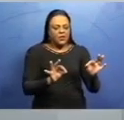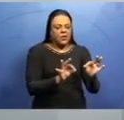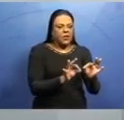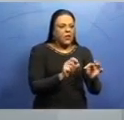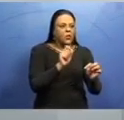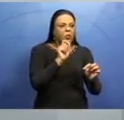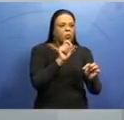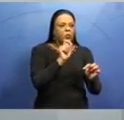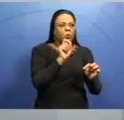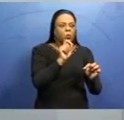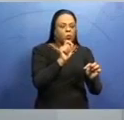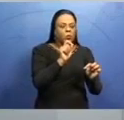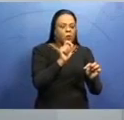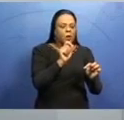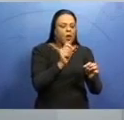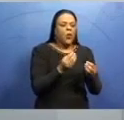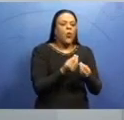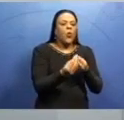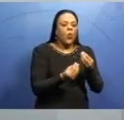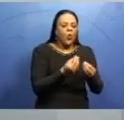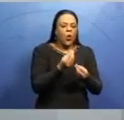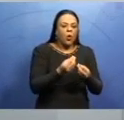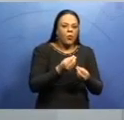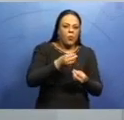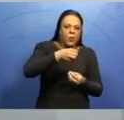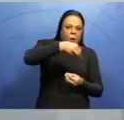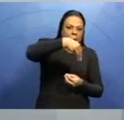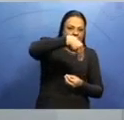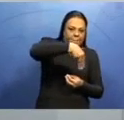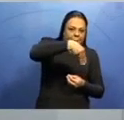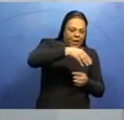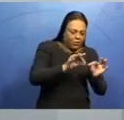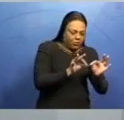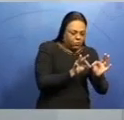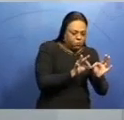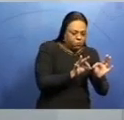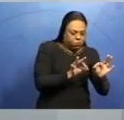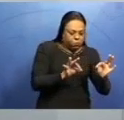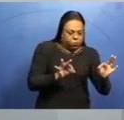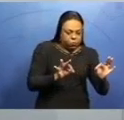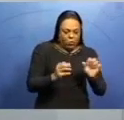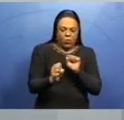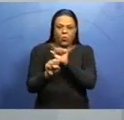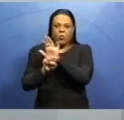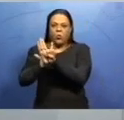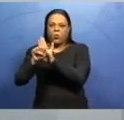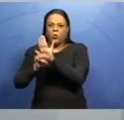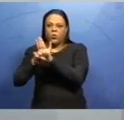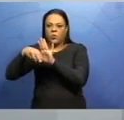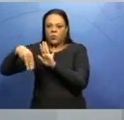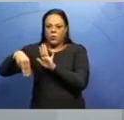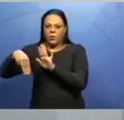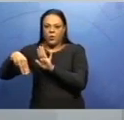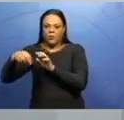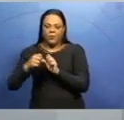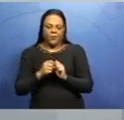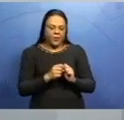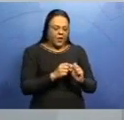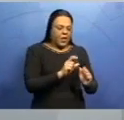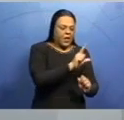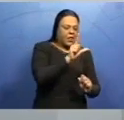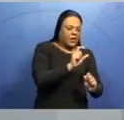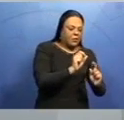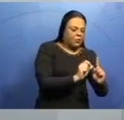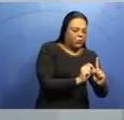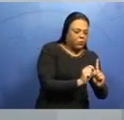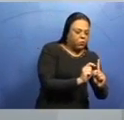comprimento, é medido em metro e o símbolo é o M. Capacidade é medido em litros,